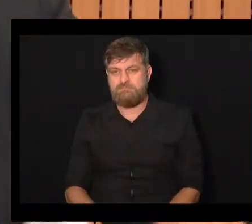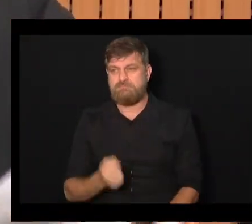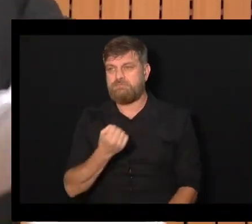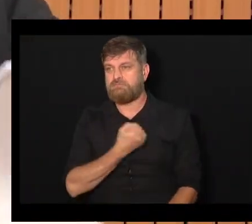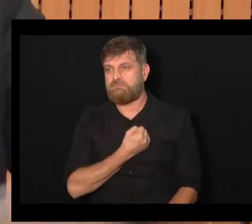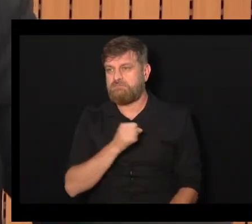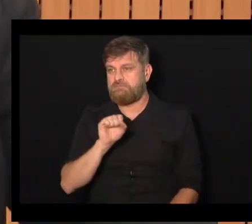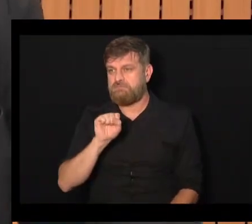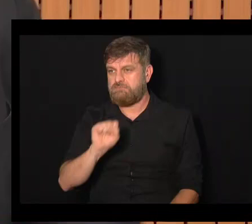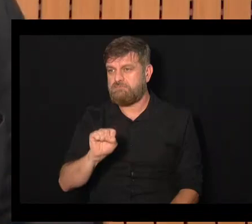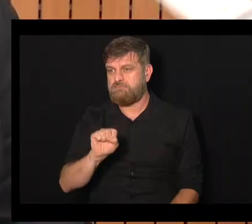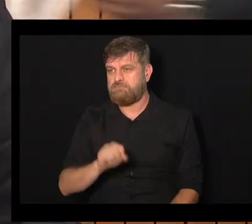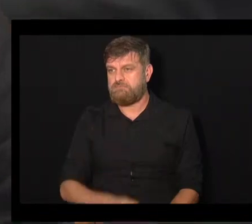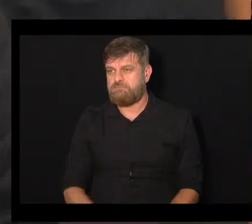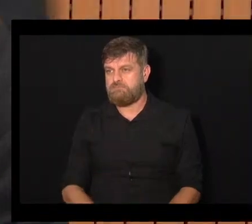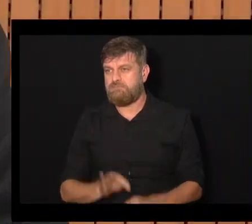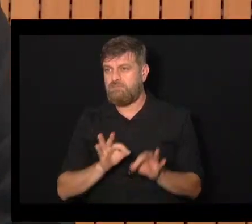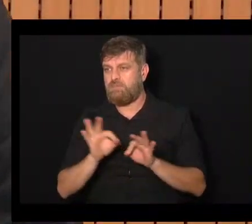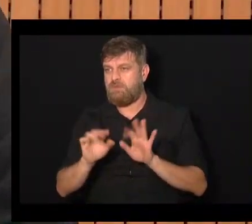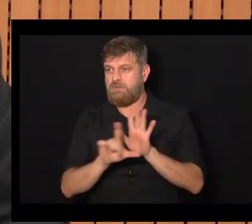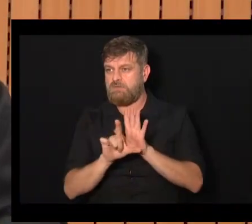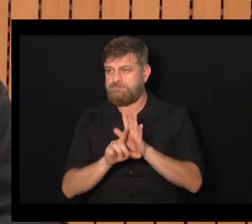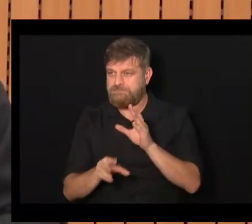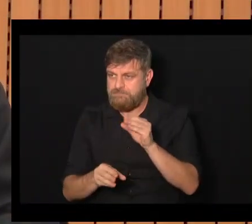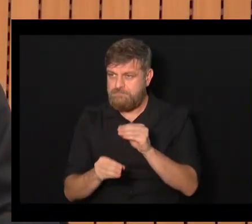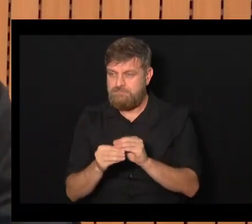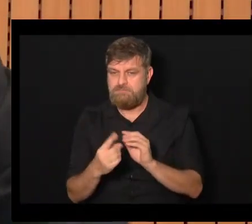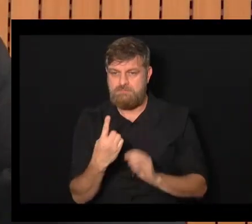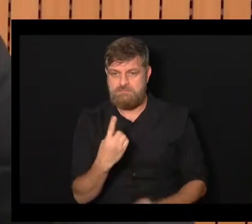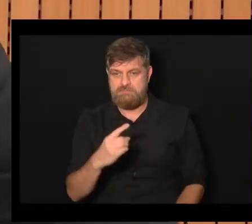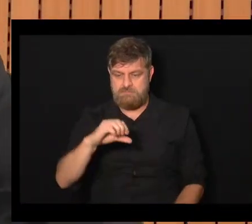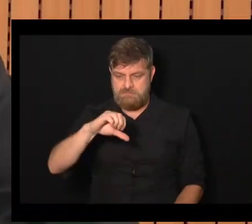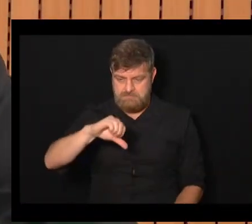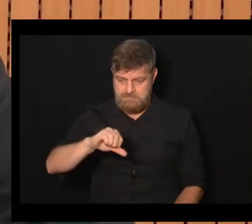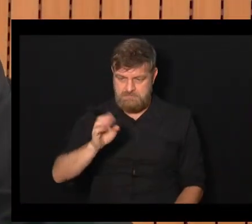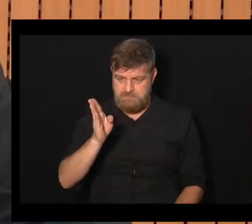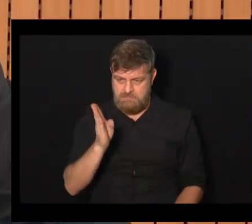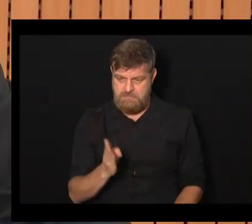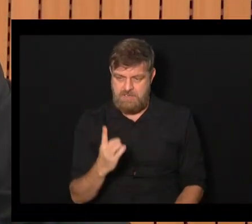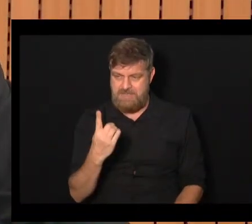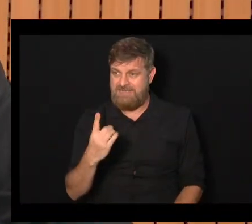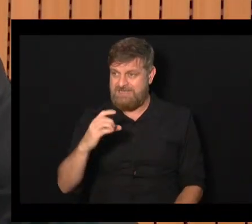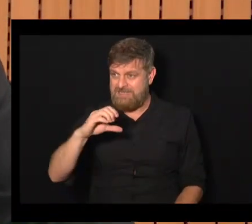8. Primeira discussão e votação do projeto de lei complementar 1919, processo número